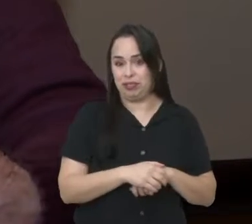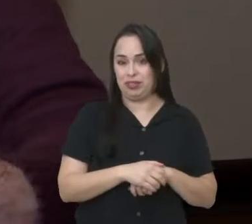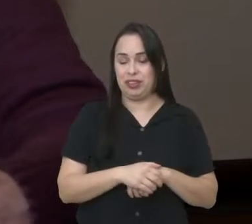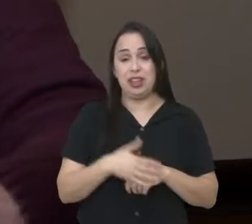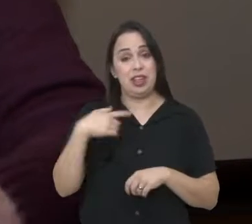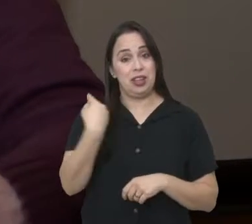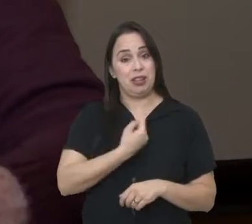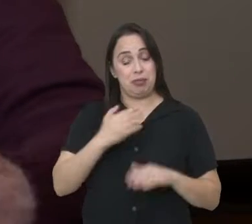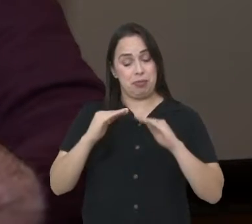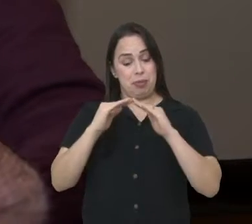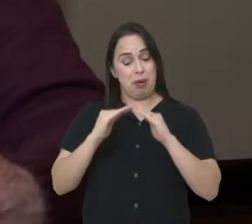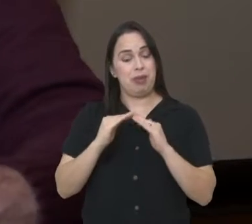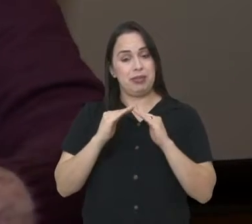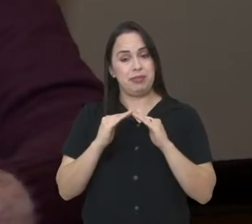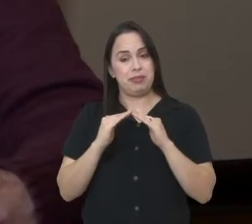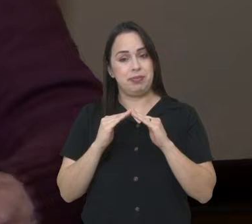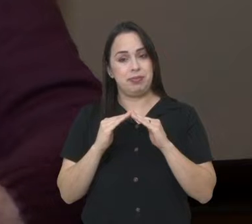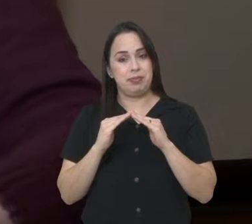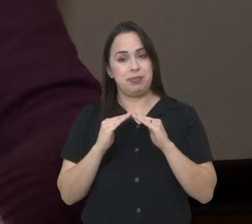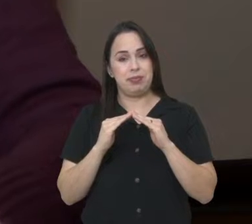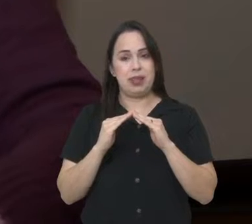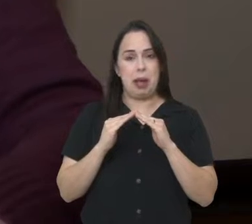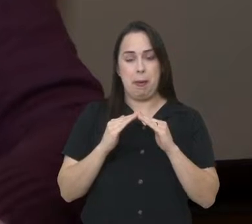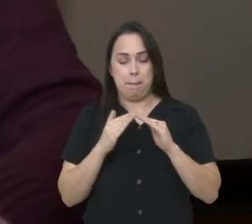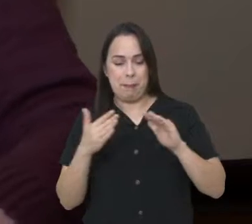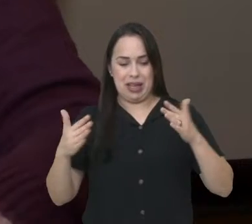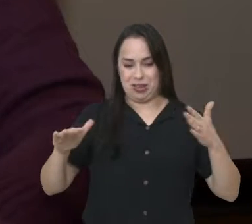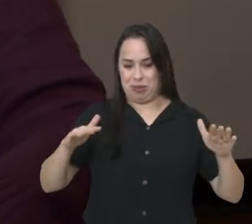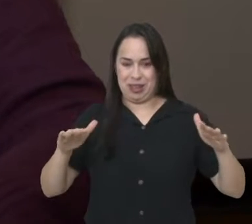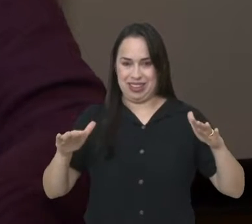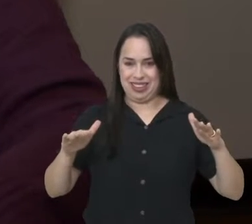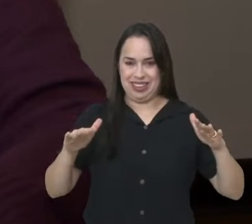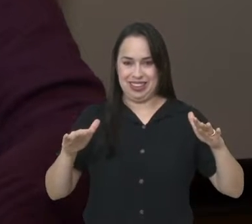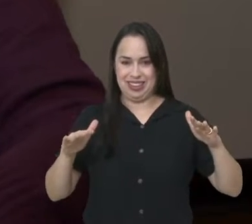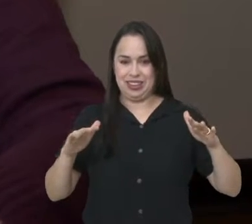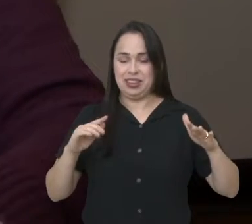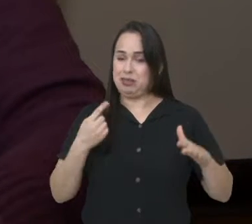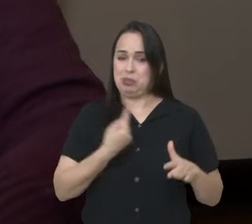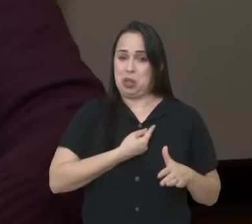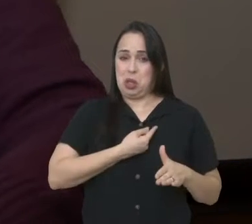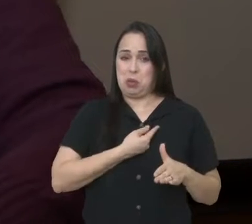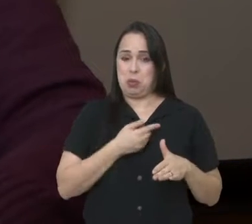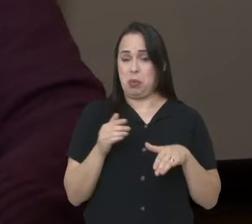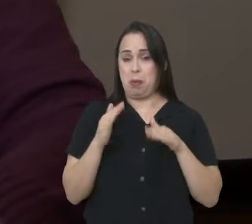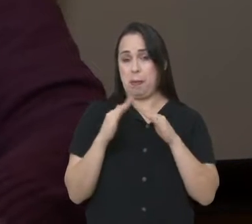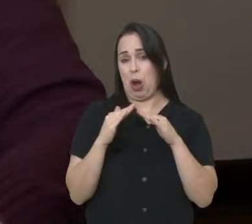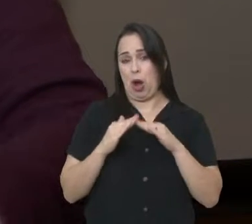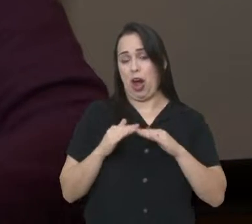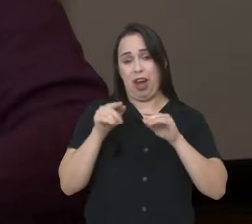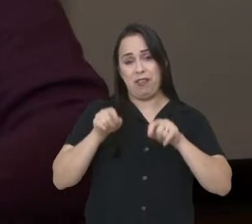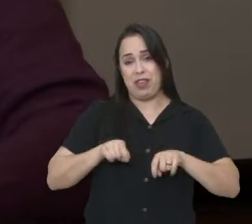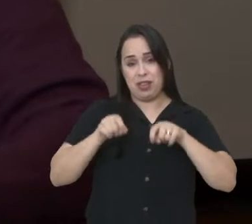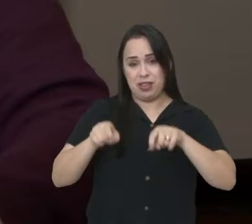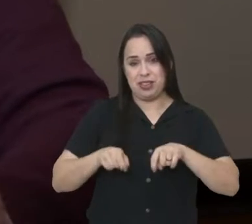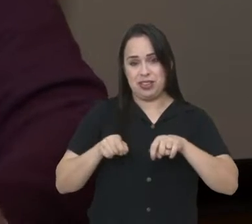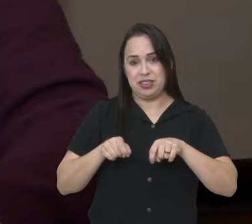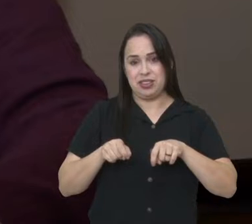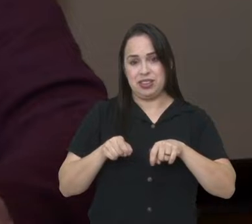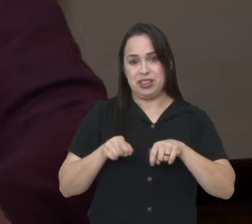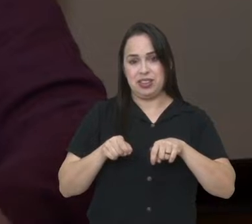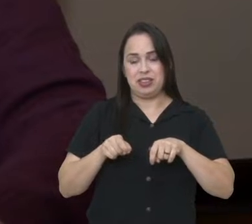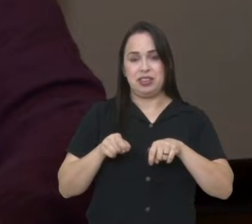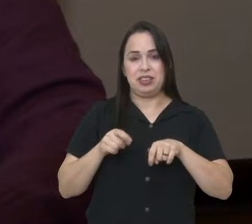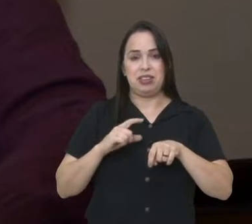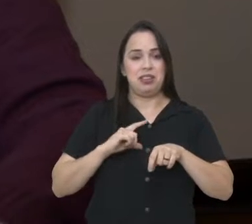nós morávamos era a chácara do meio. E a gente vivia na chácara. Era criançada, não